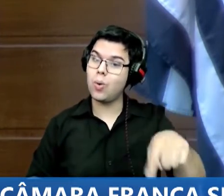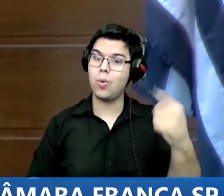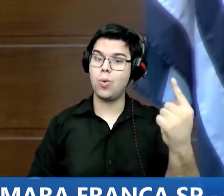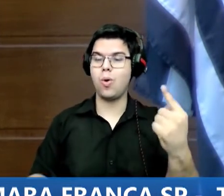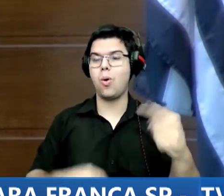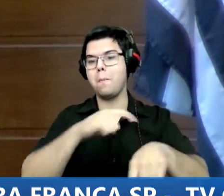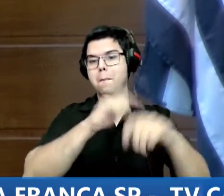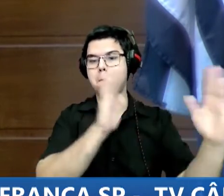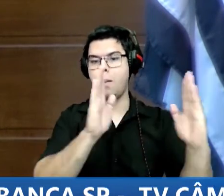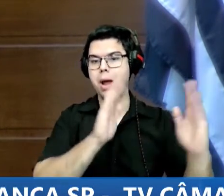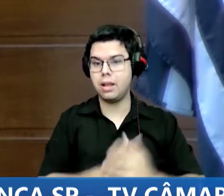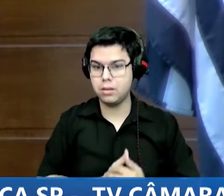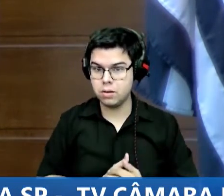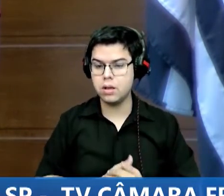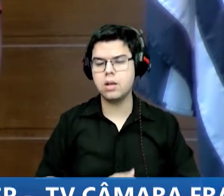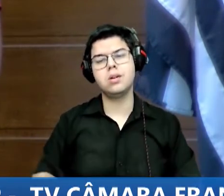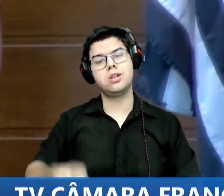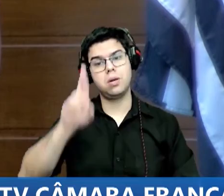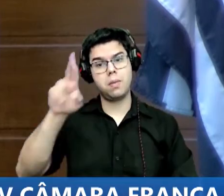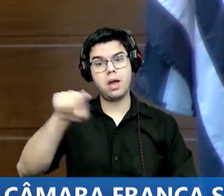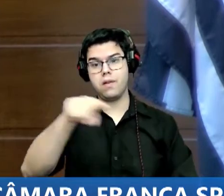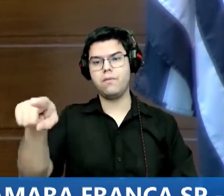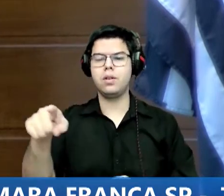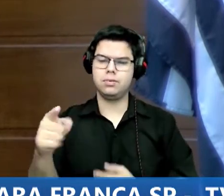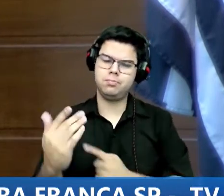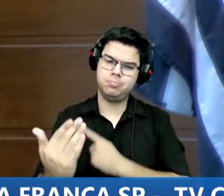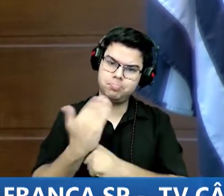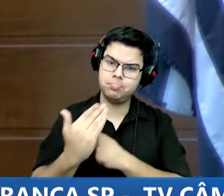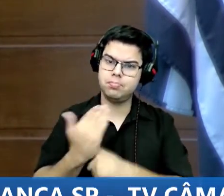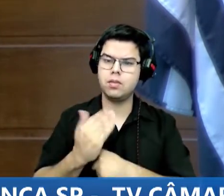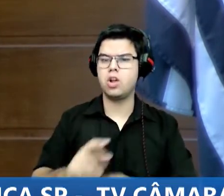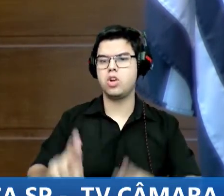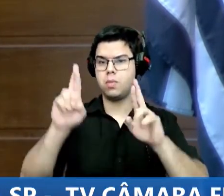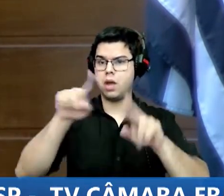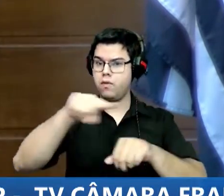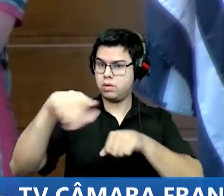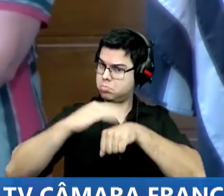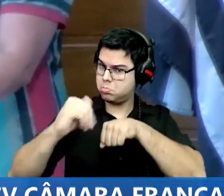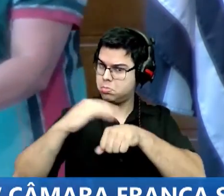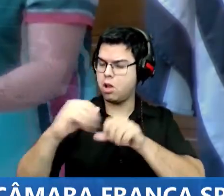auxílio dos senhores e nós permaneceremos sempre à disposição. Muito obrigada.